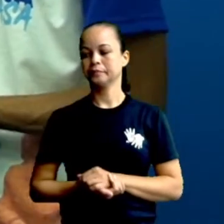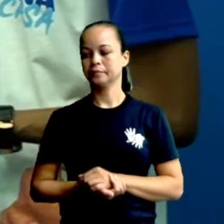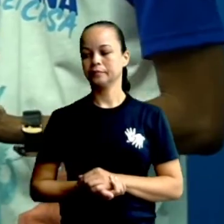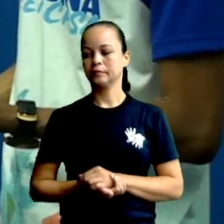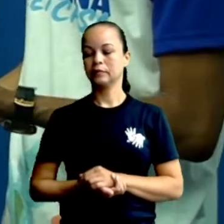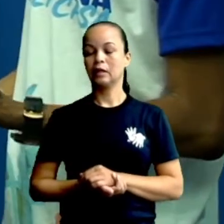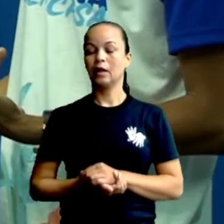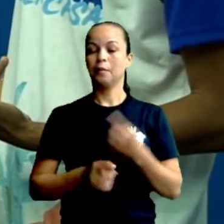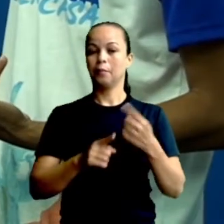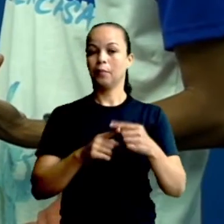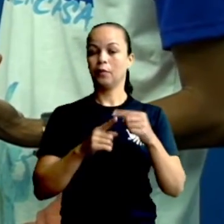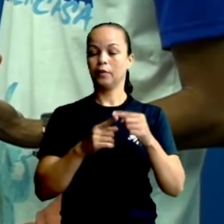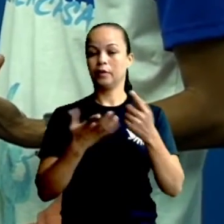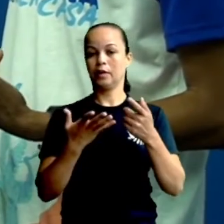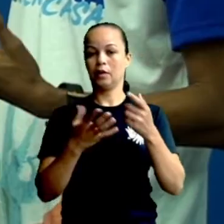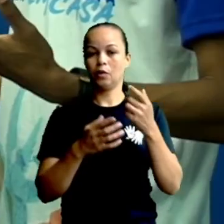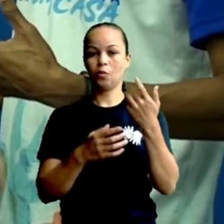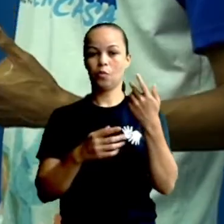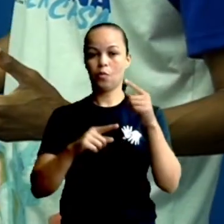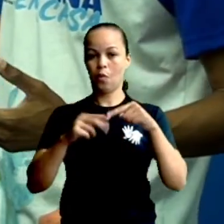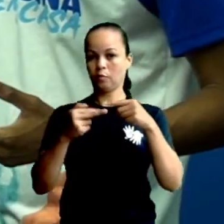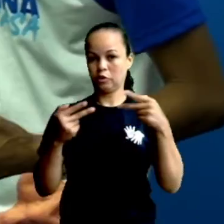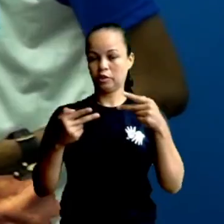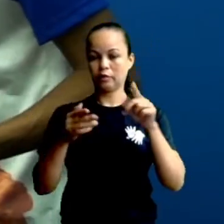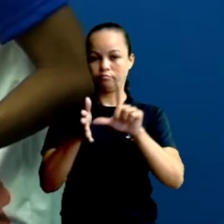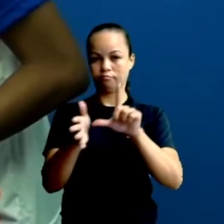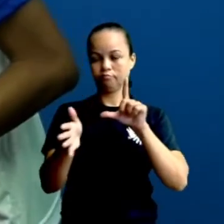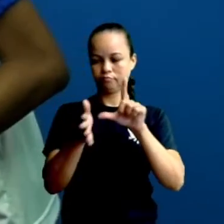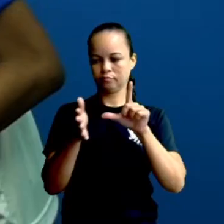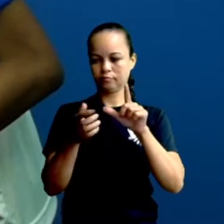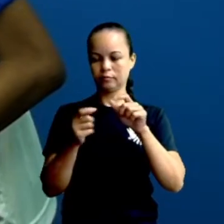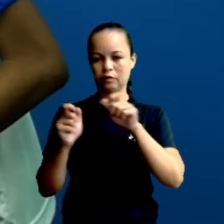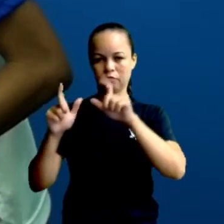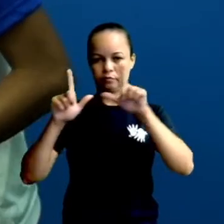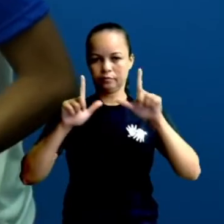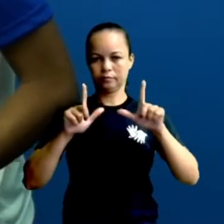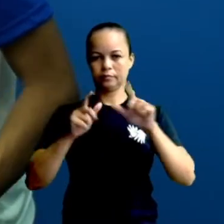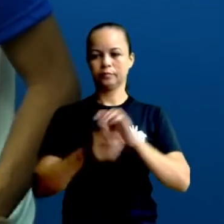está antes do centro de curvatura. Volta aqui para mim.